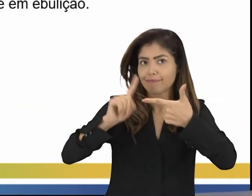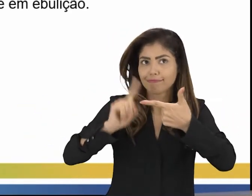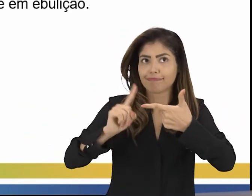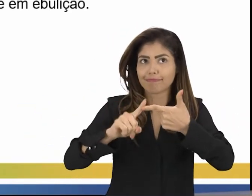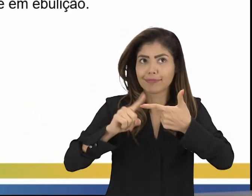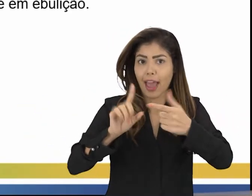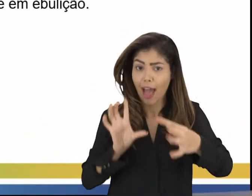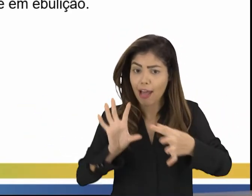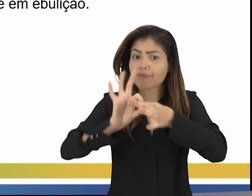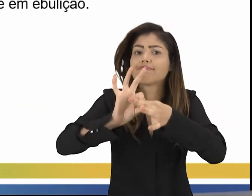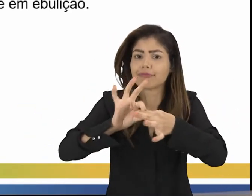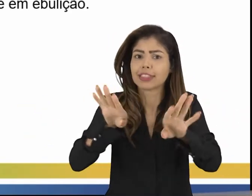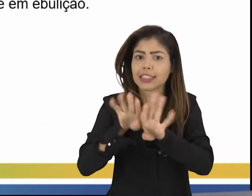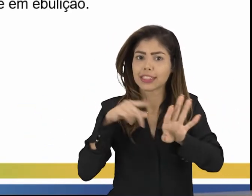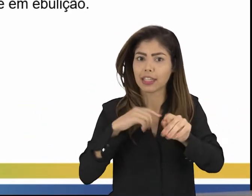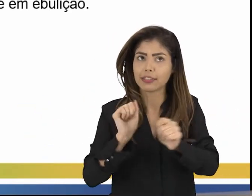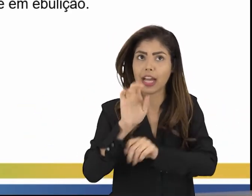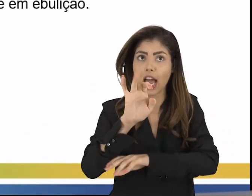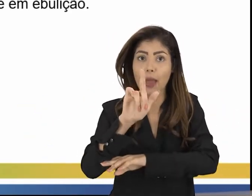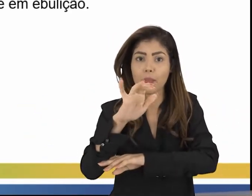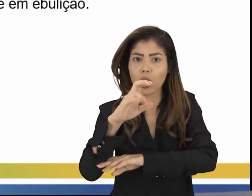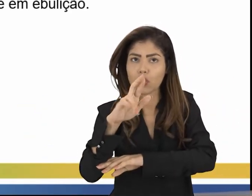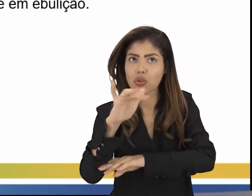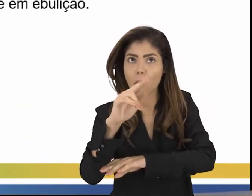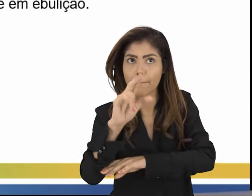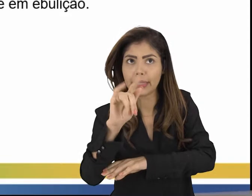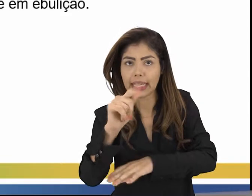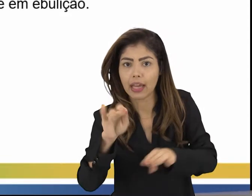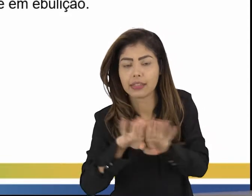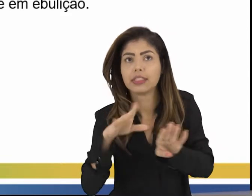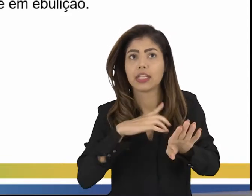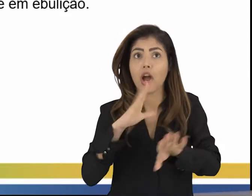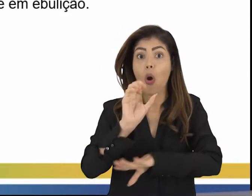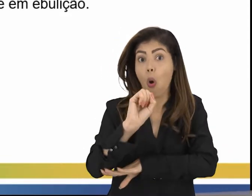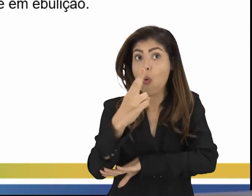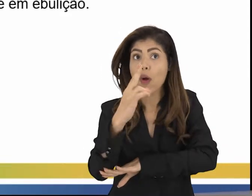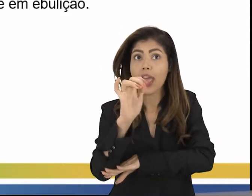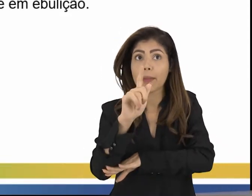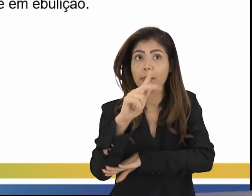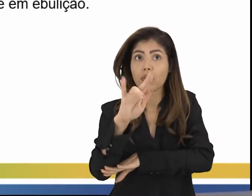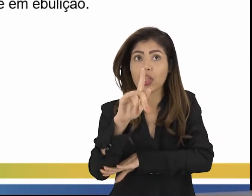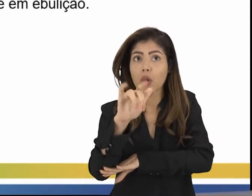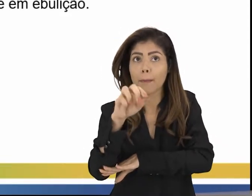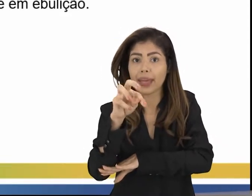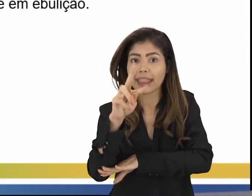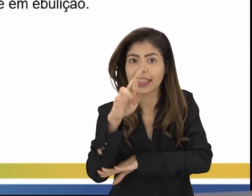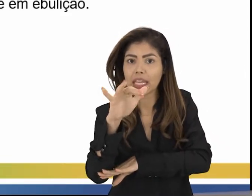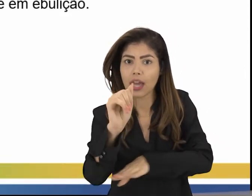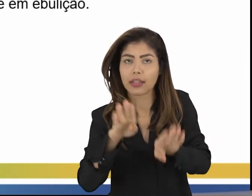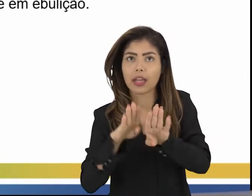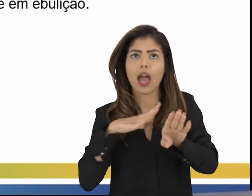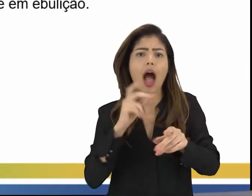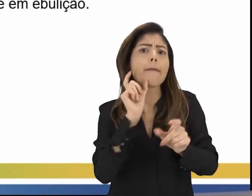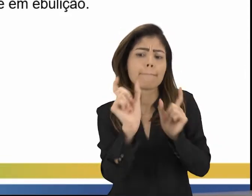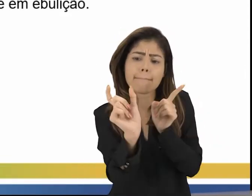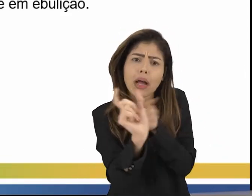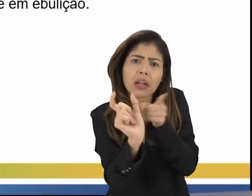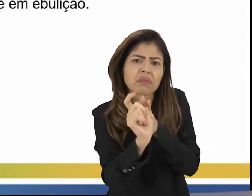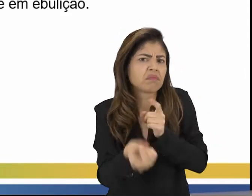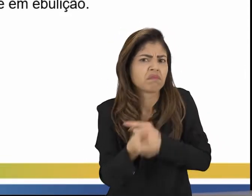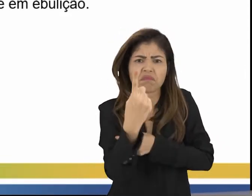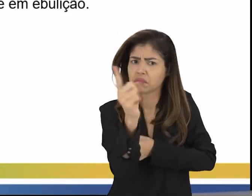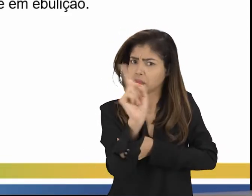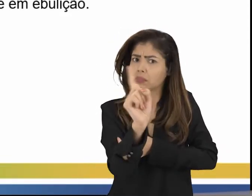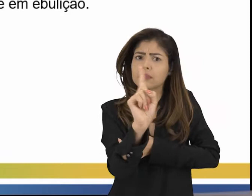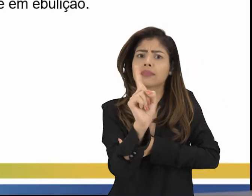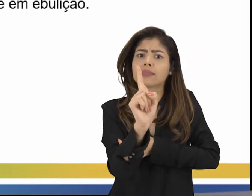propriedade coligativa, que é a ebulioscopia ou ebuliometria. Essa palavra ela não é estranha, porque ela